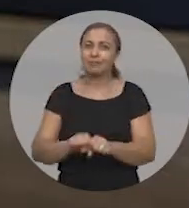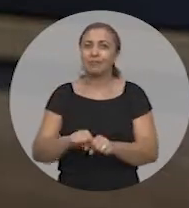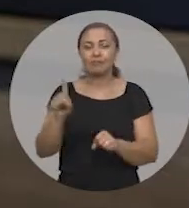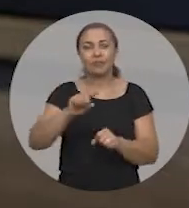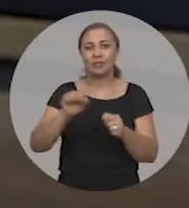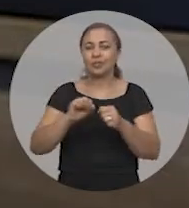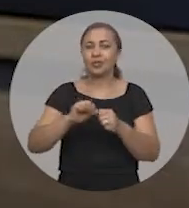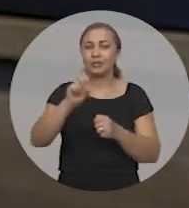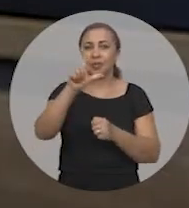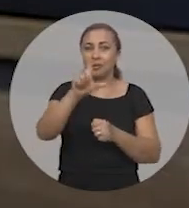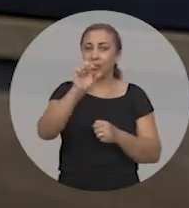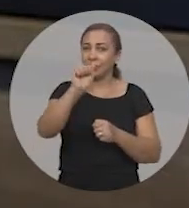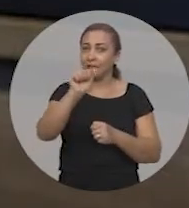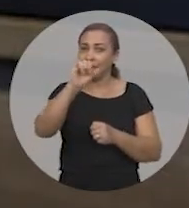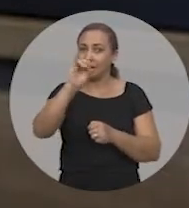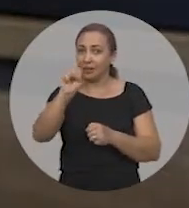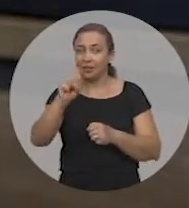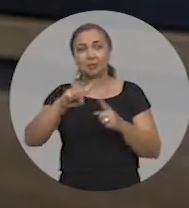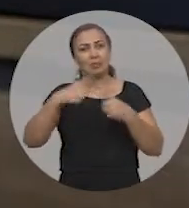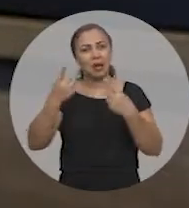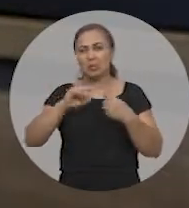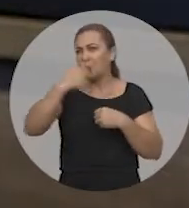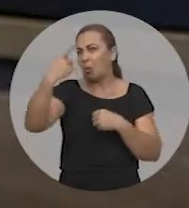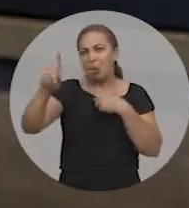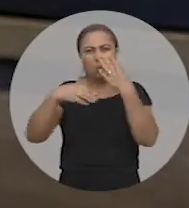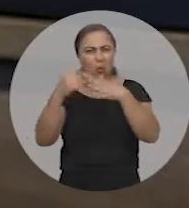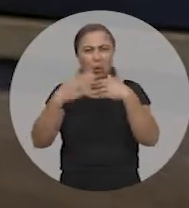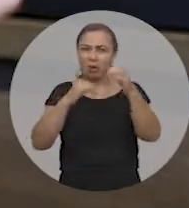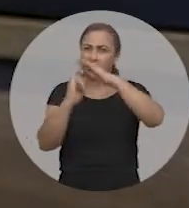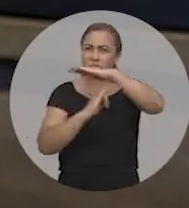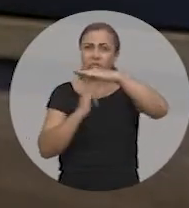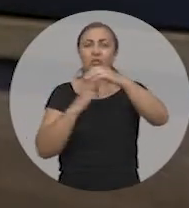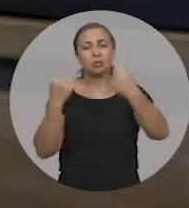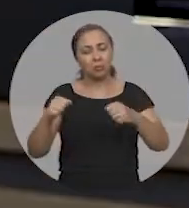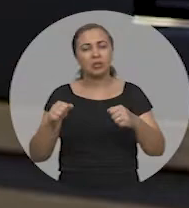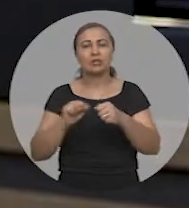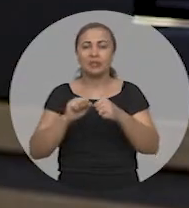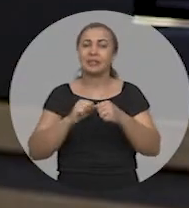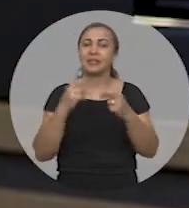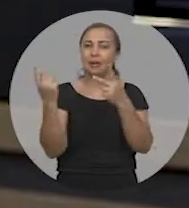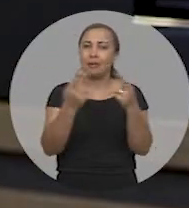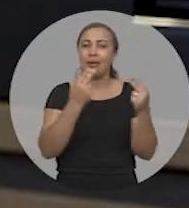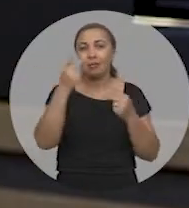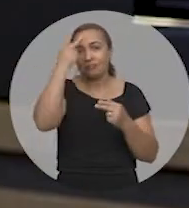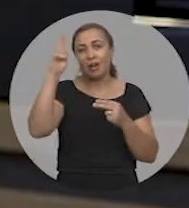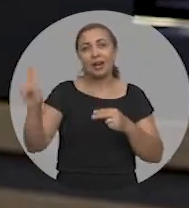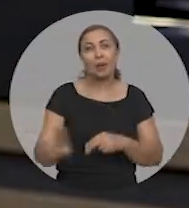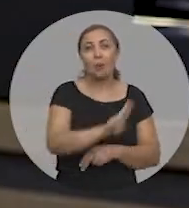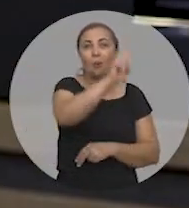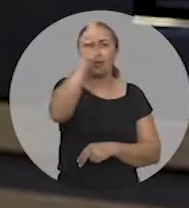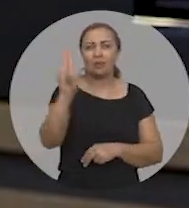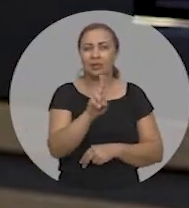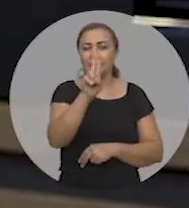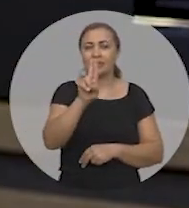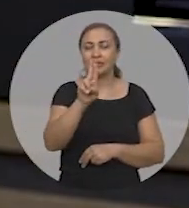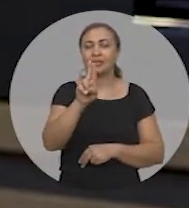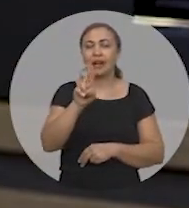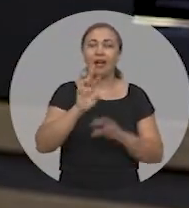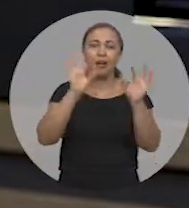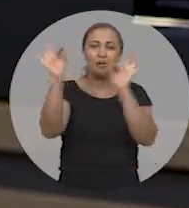se não for feito pelo Laís mas por outra instituição que possa fazer a mesma coisa né sirva para